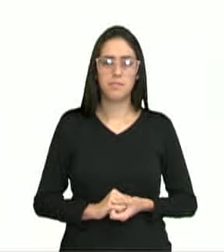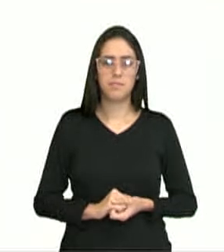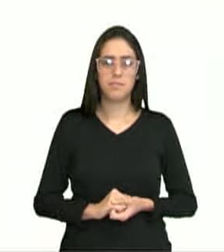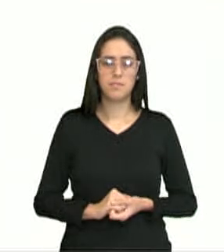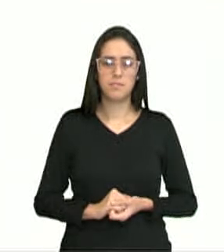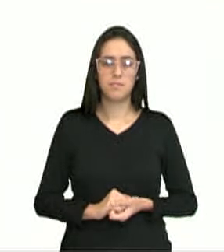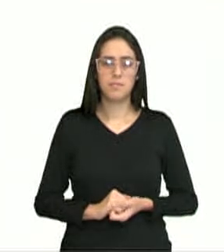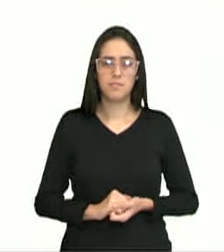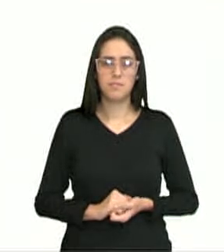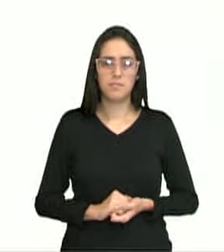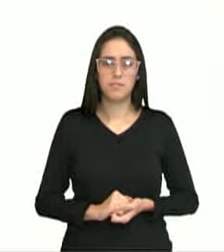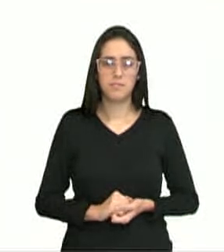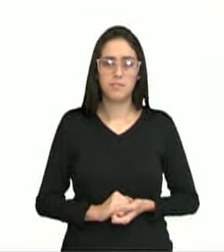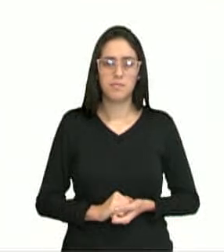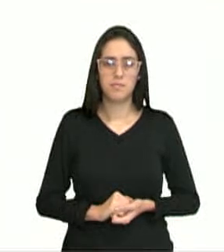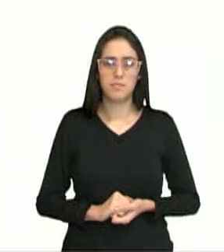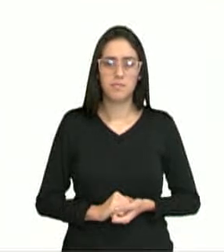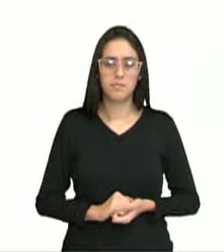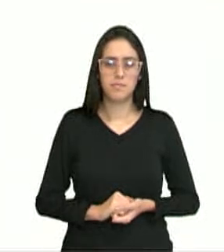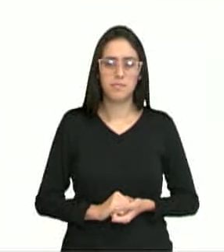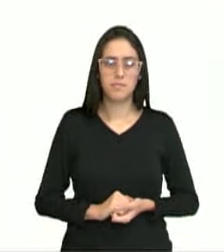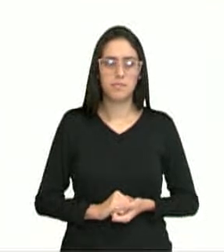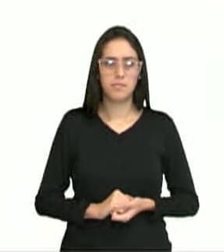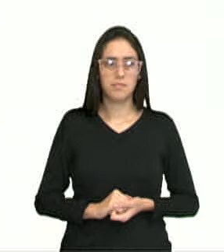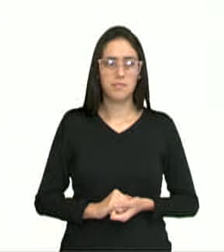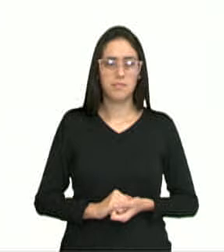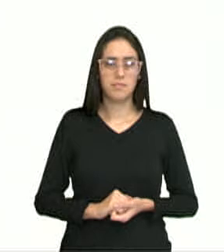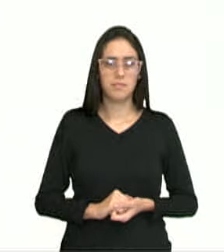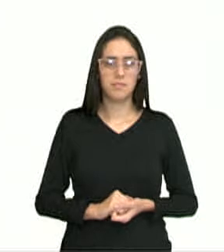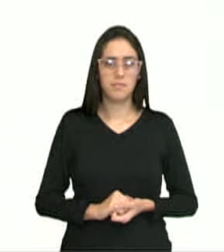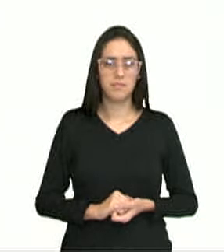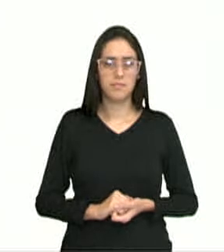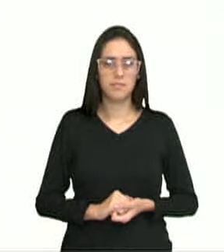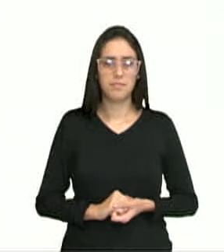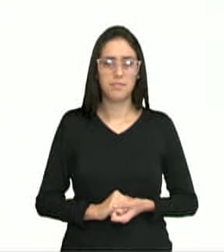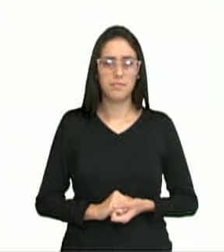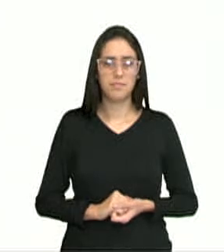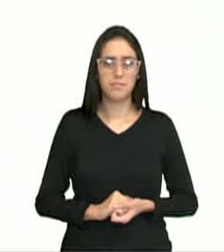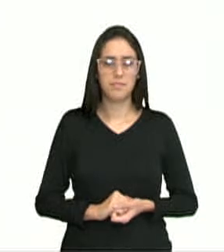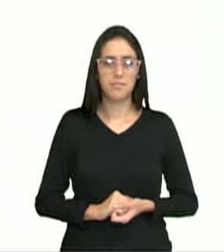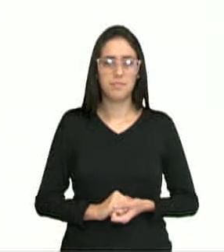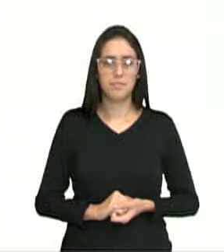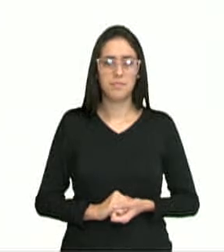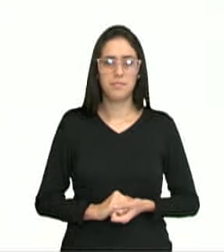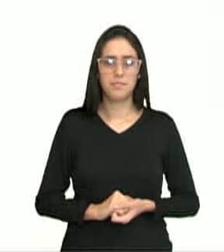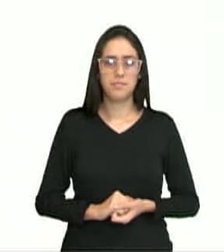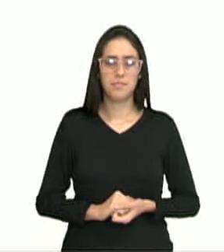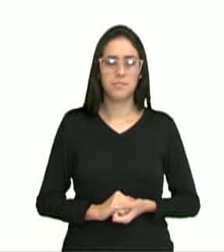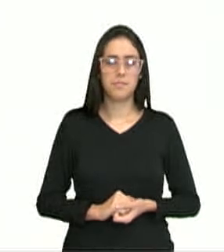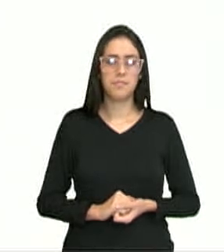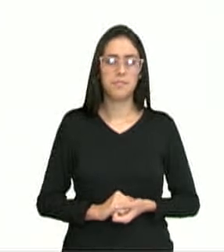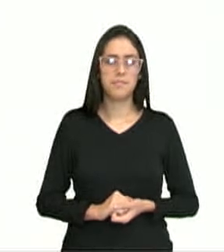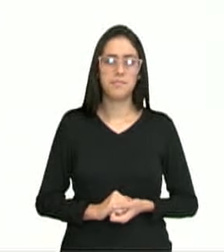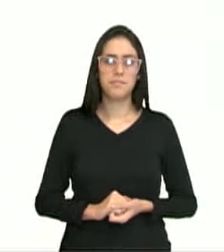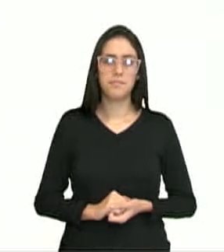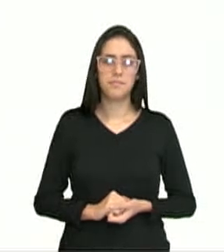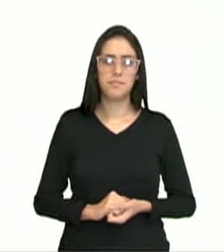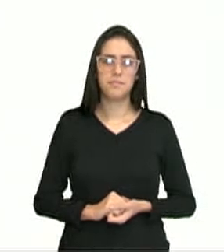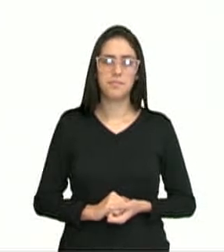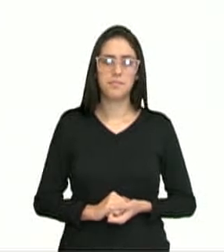elemento perteneciente a uma sucessão ordenada. Por exemplo, em la sucessão